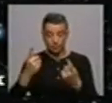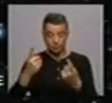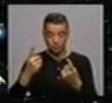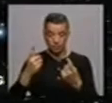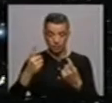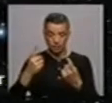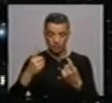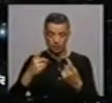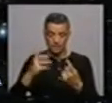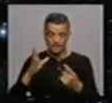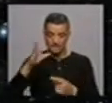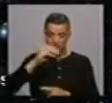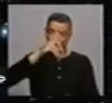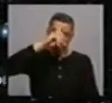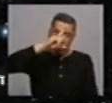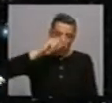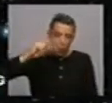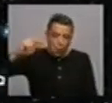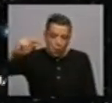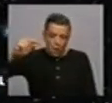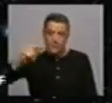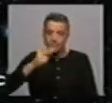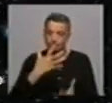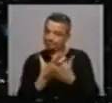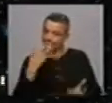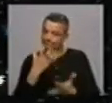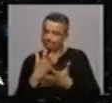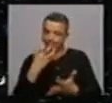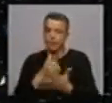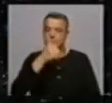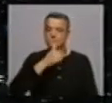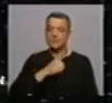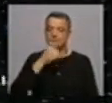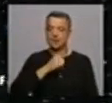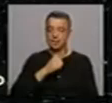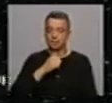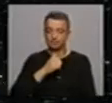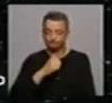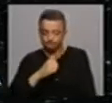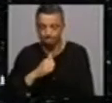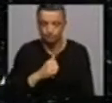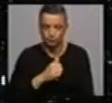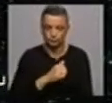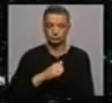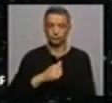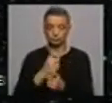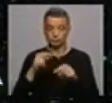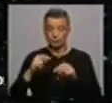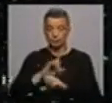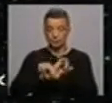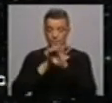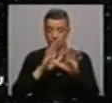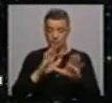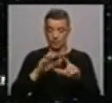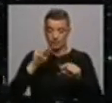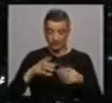E, portanto, quanto mais distante elas estiverem, mais vermelho nos parece. E aproveitando precisamente essa característica do universo, como é óbvio, o que